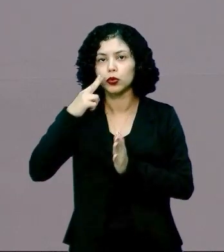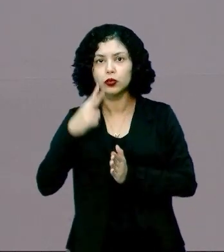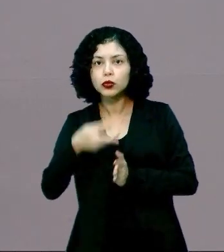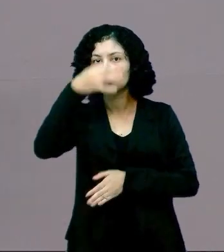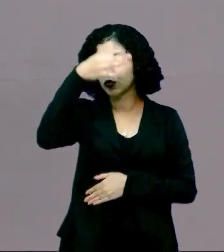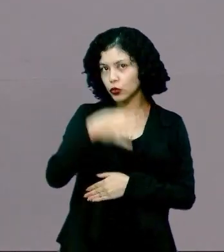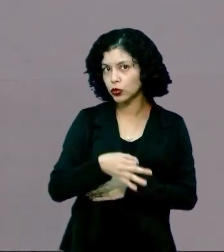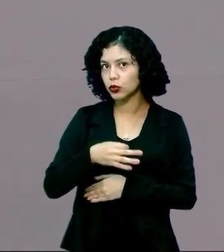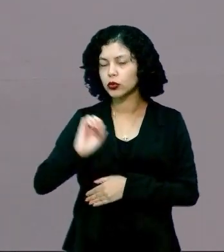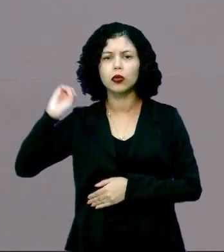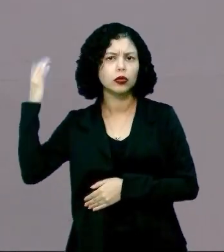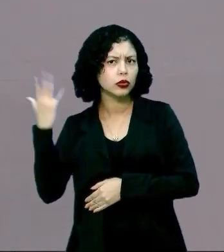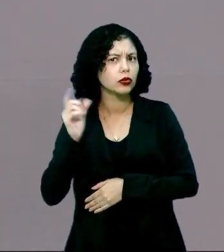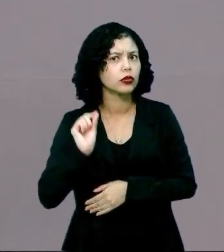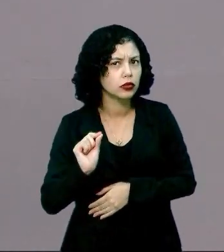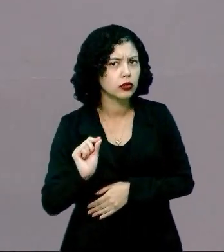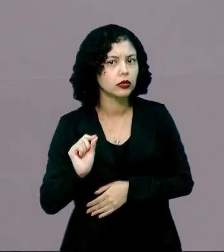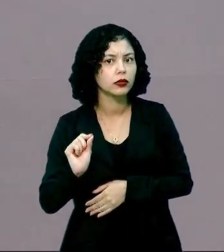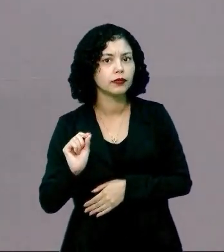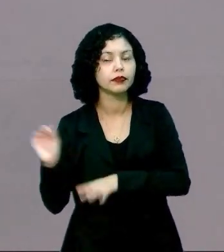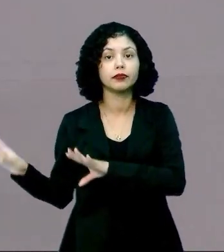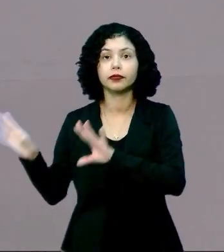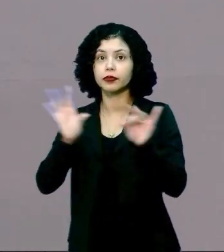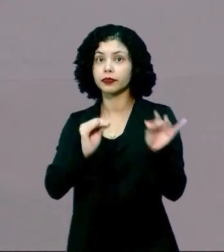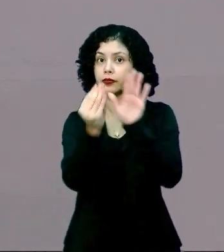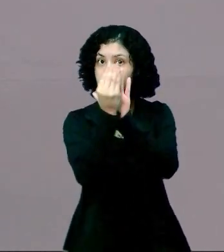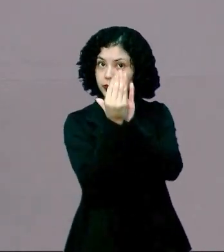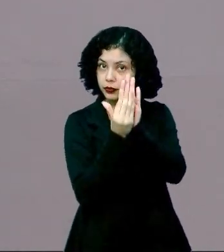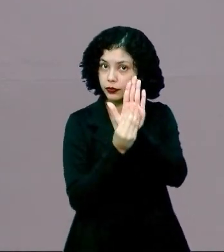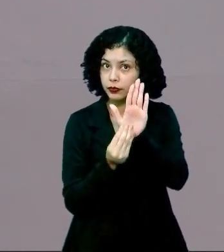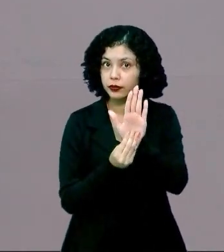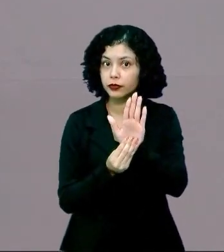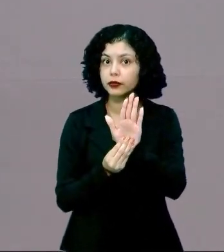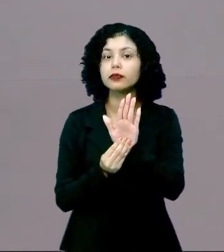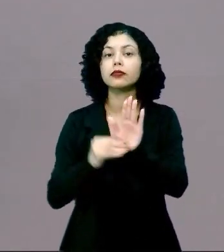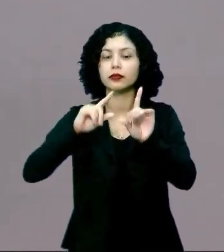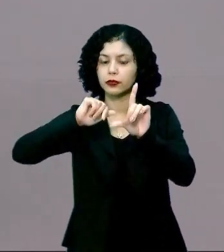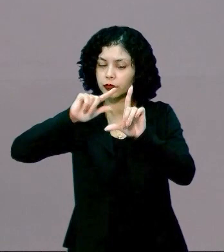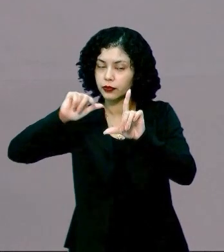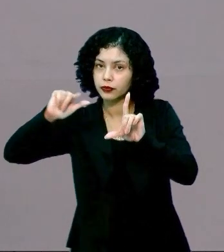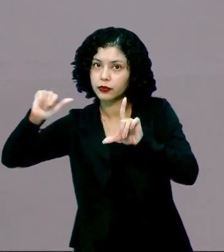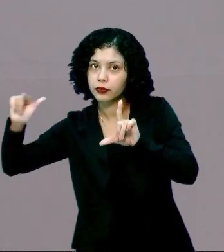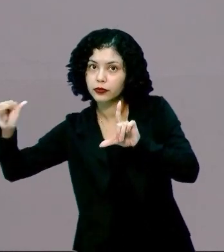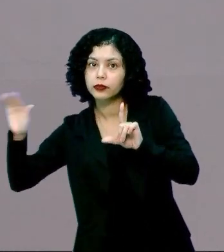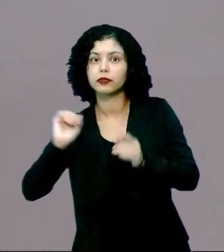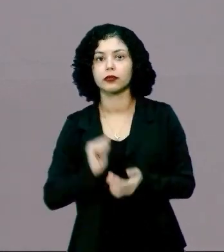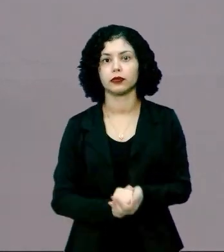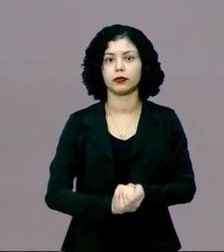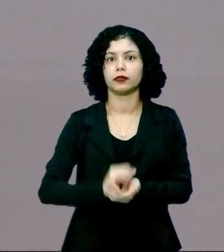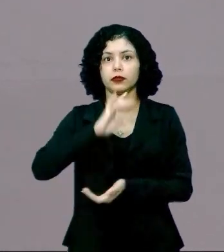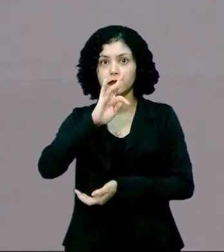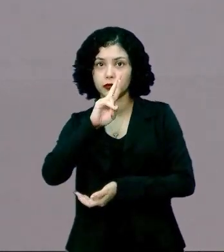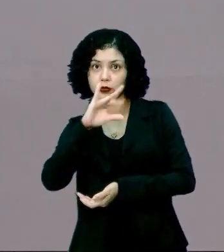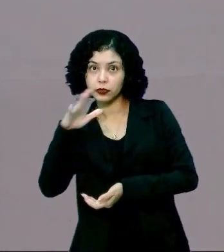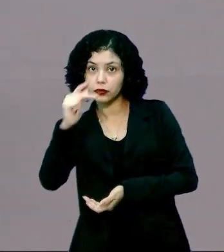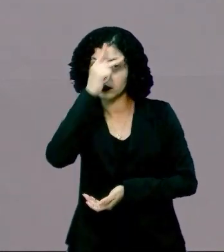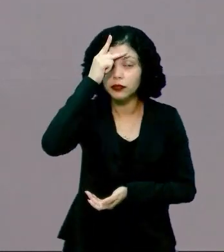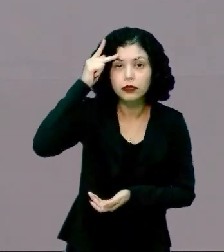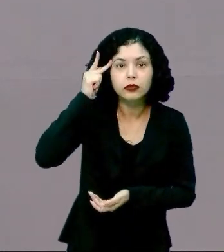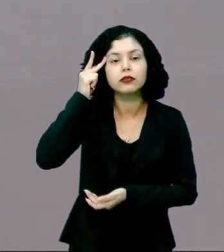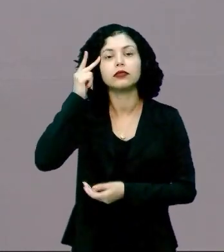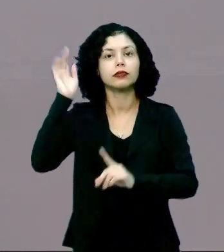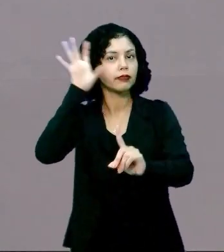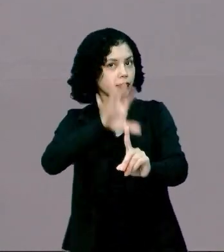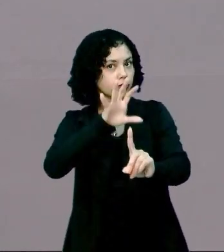vista certo, o que acontece? Eu vou trazer dados e eu vou trazer estatísticas, eu trago citações de pessoas que